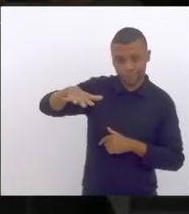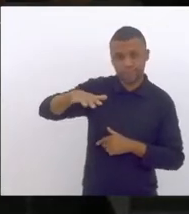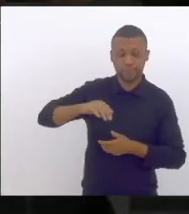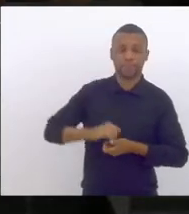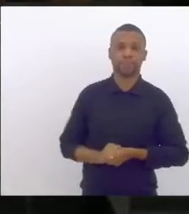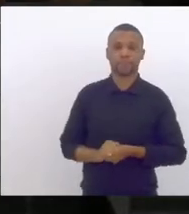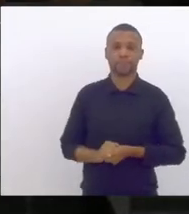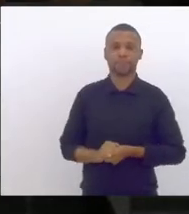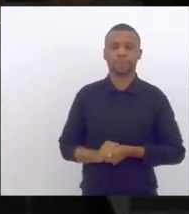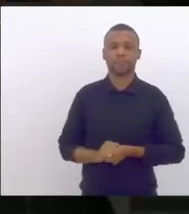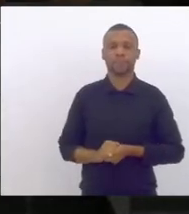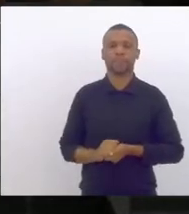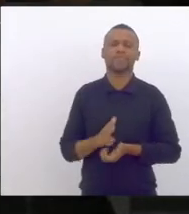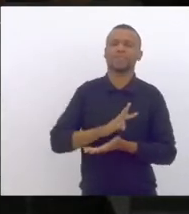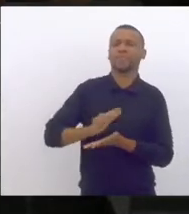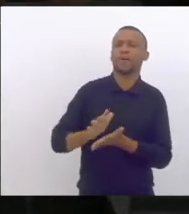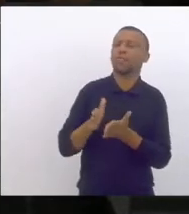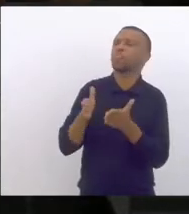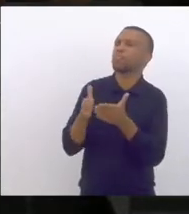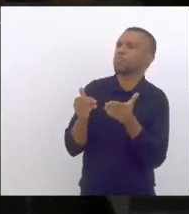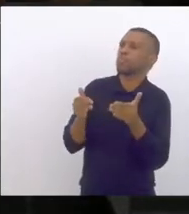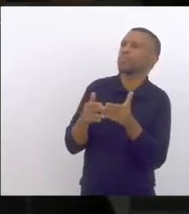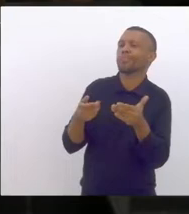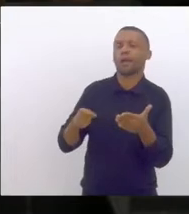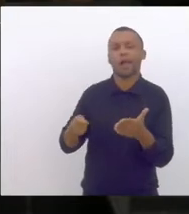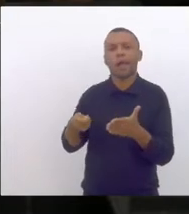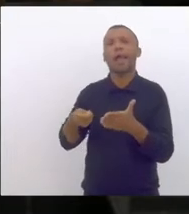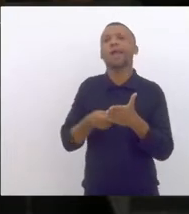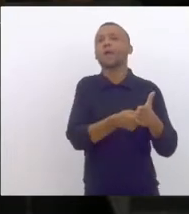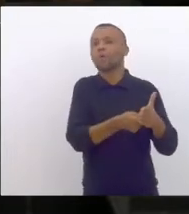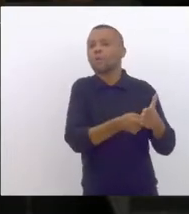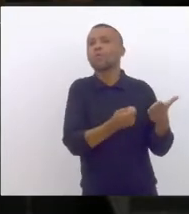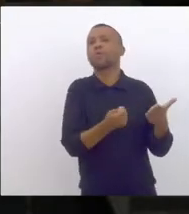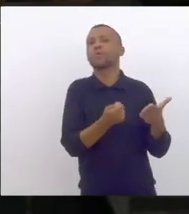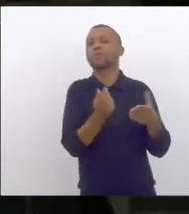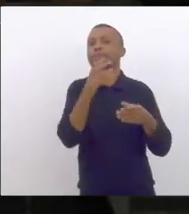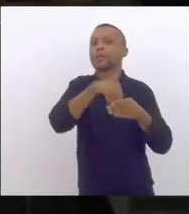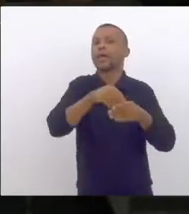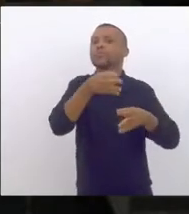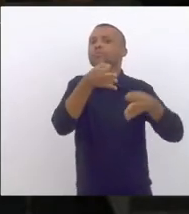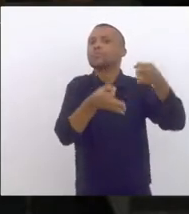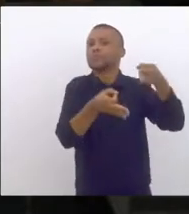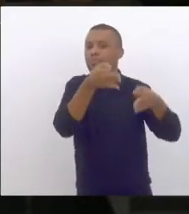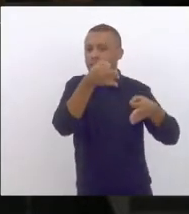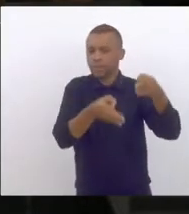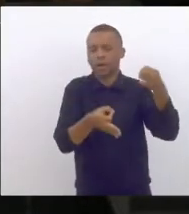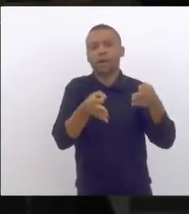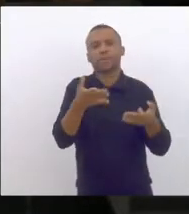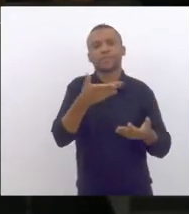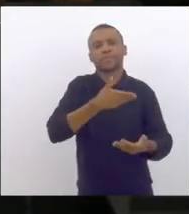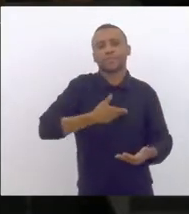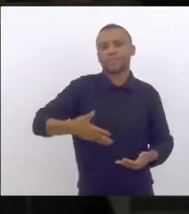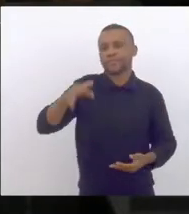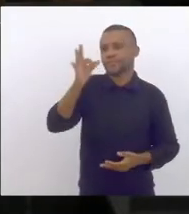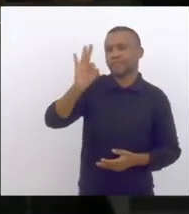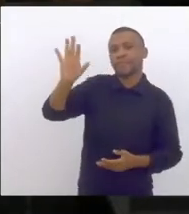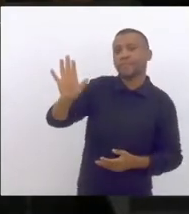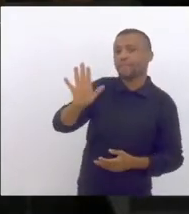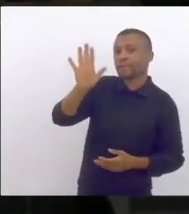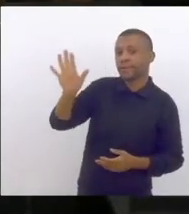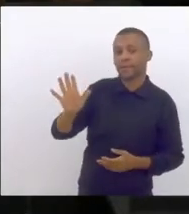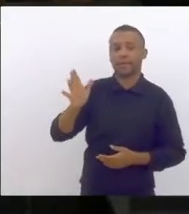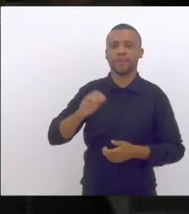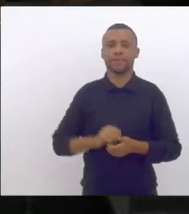muitas apelações muitos recursos nos tribunais Federais e